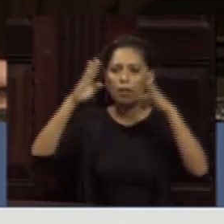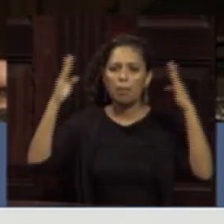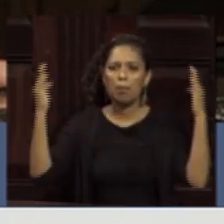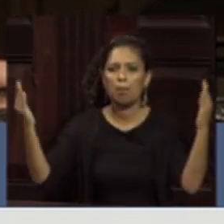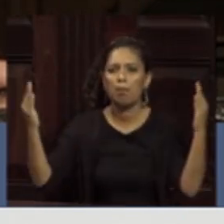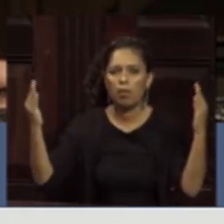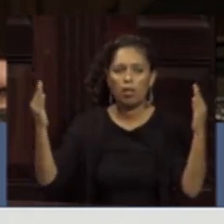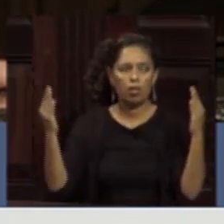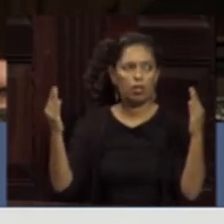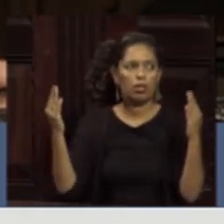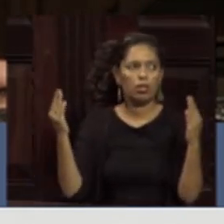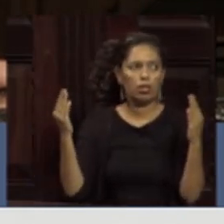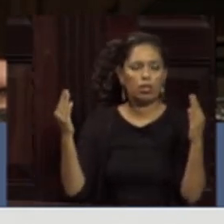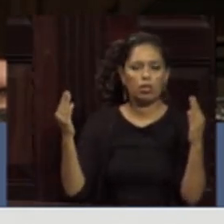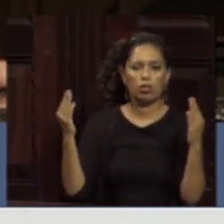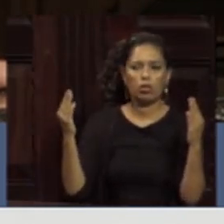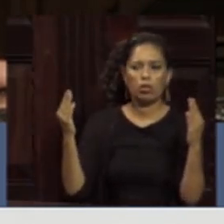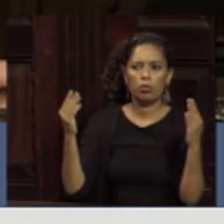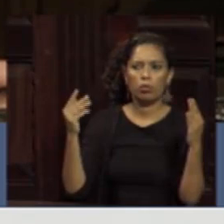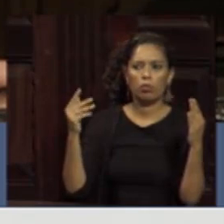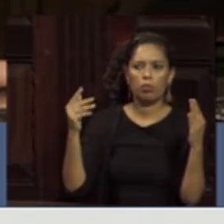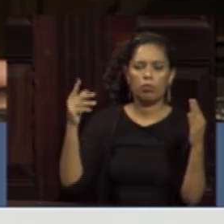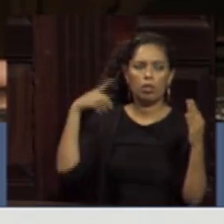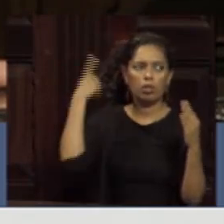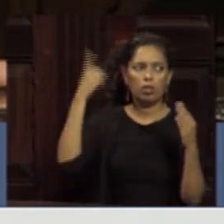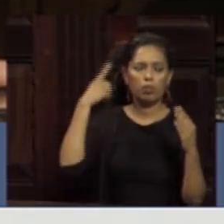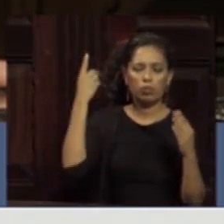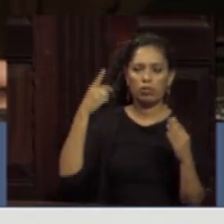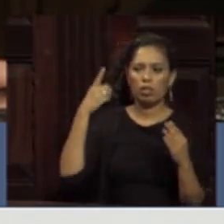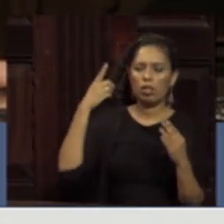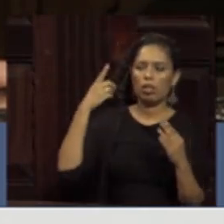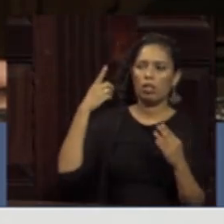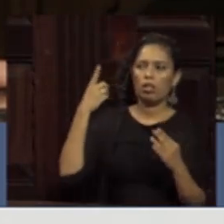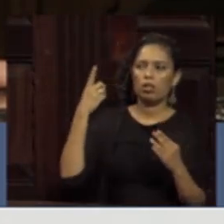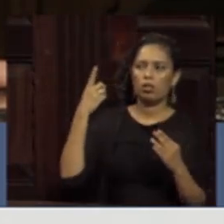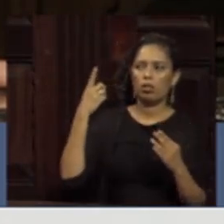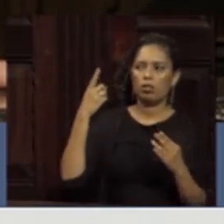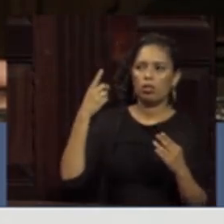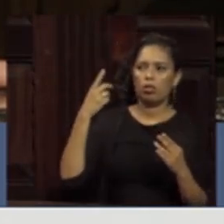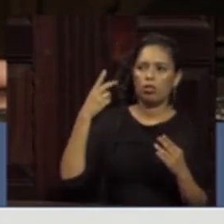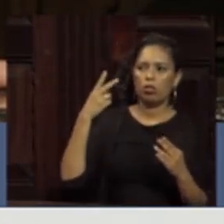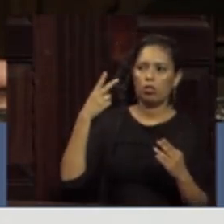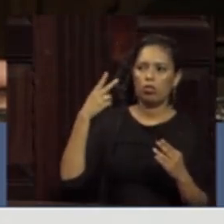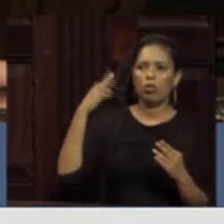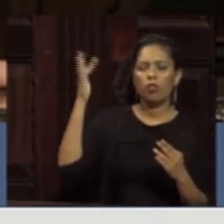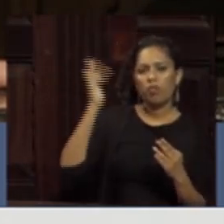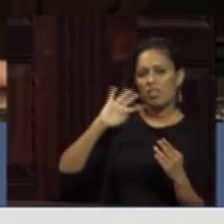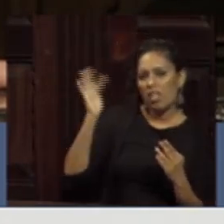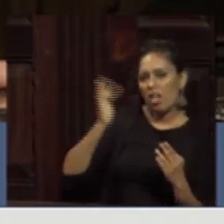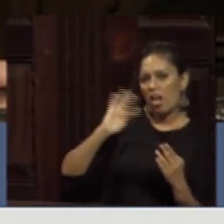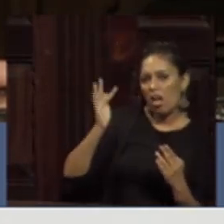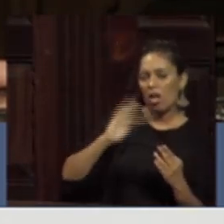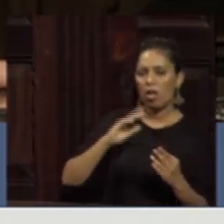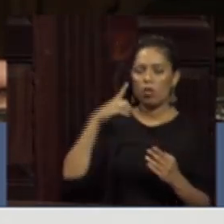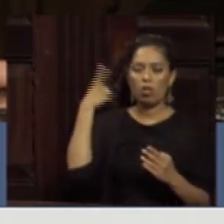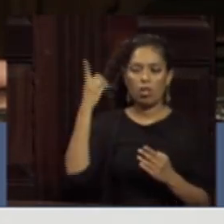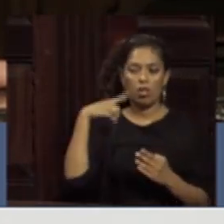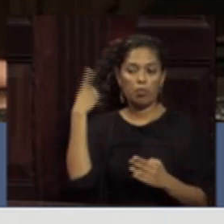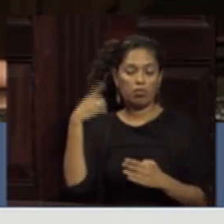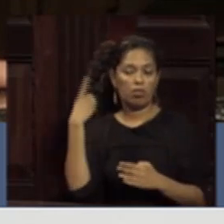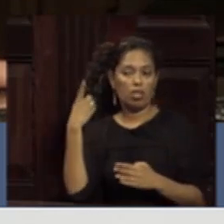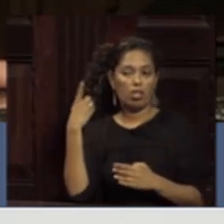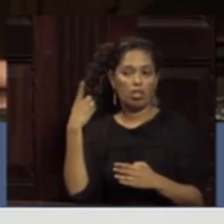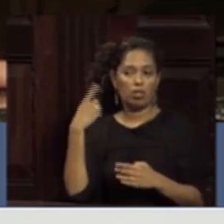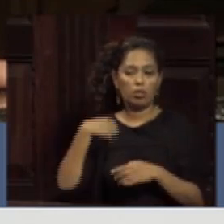deputados estaduais e federais. Para vereador, não tem janela. Para deputado